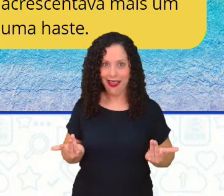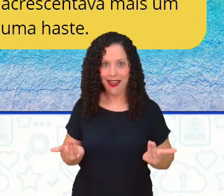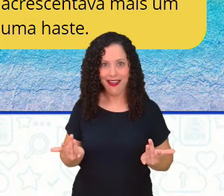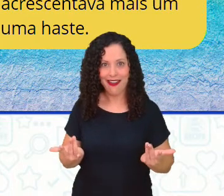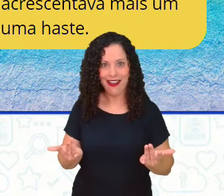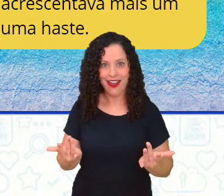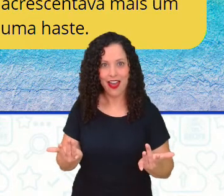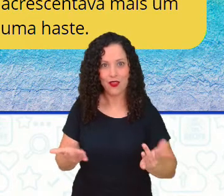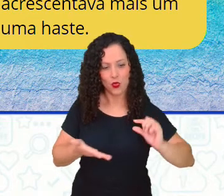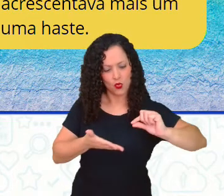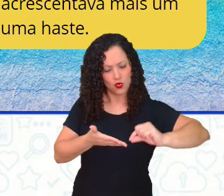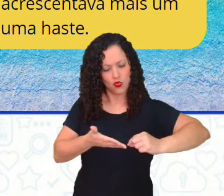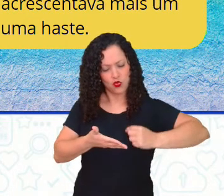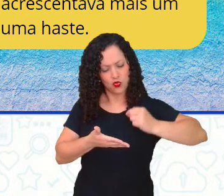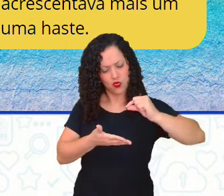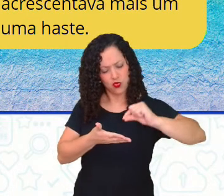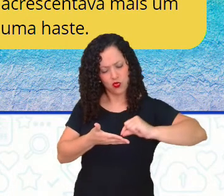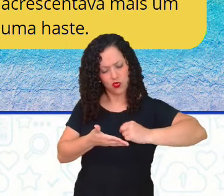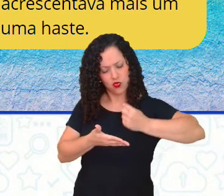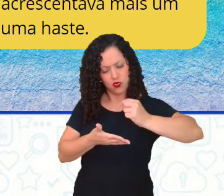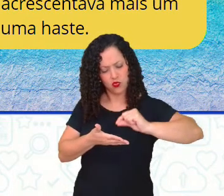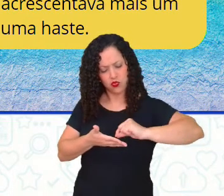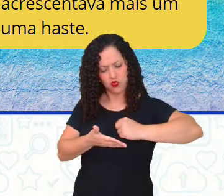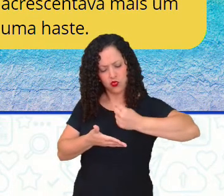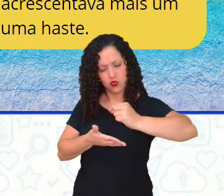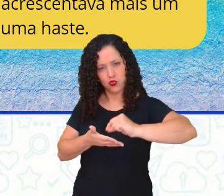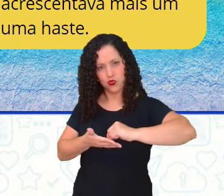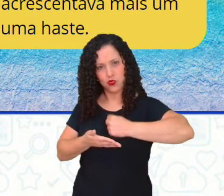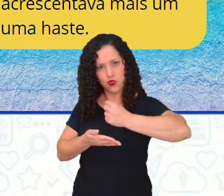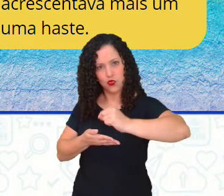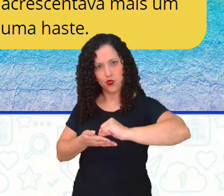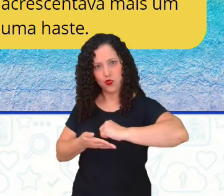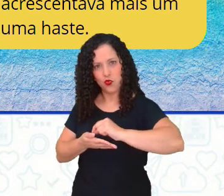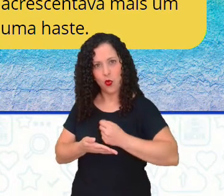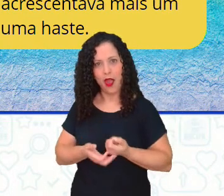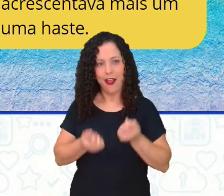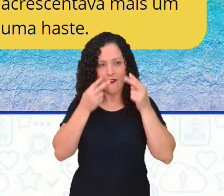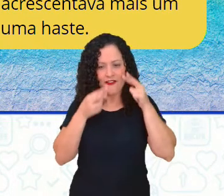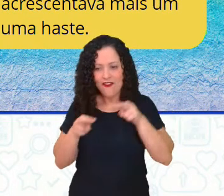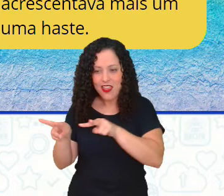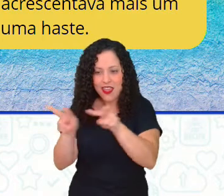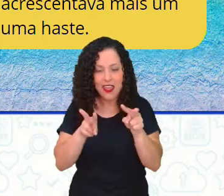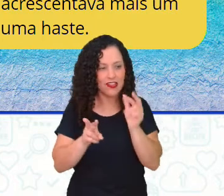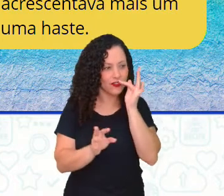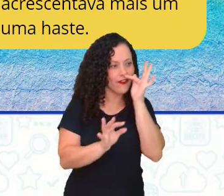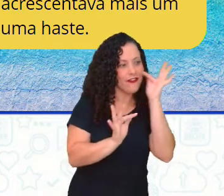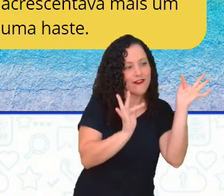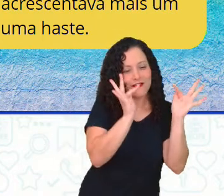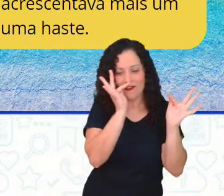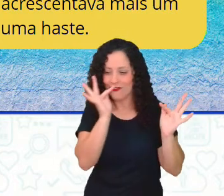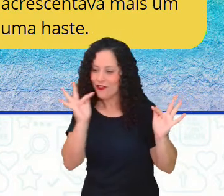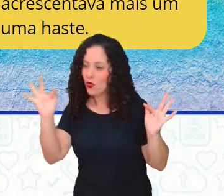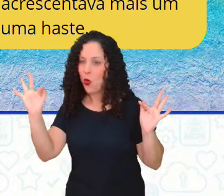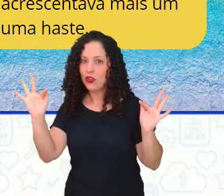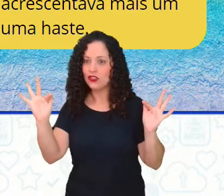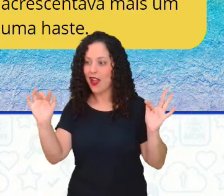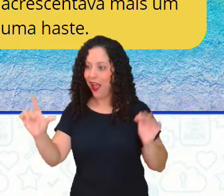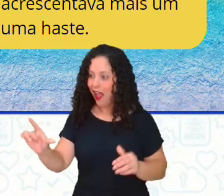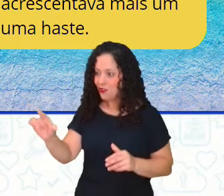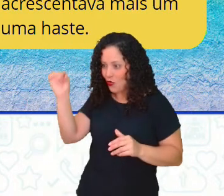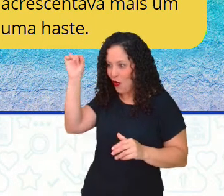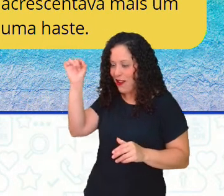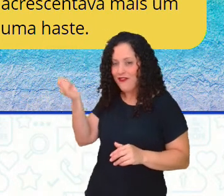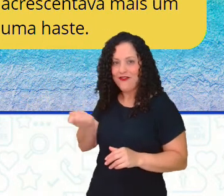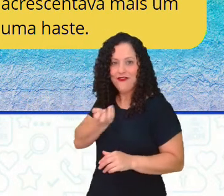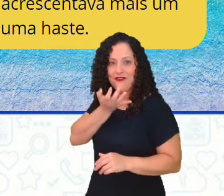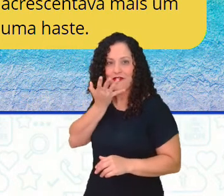pontas dobradas, como se olhasse para alguma coisa. Olha para as flores, pensou ela, e escolheu uma meada vermelha. Assim,